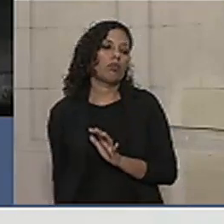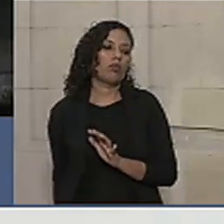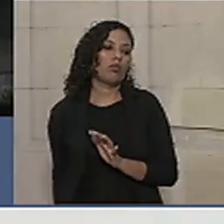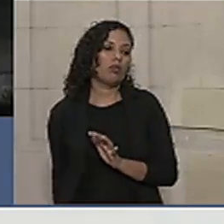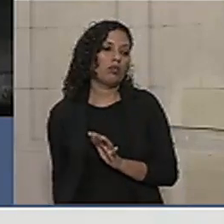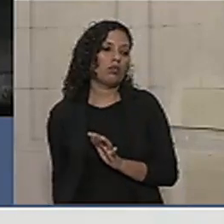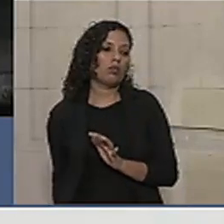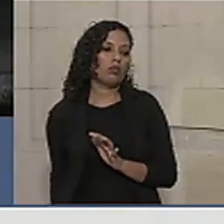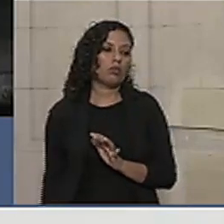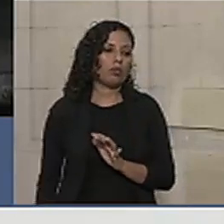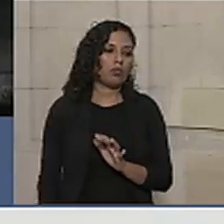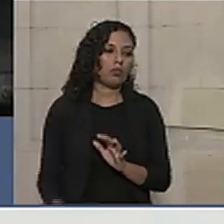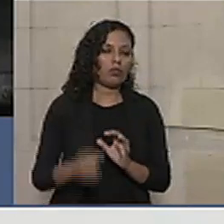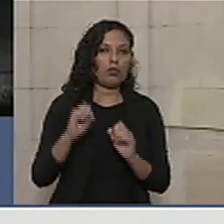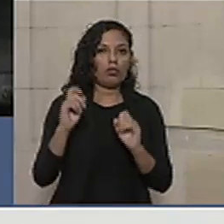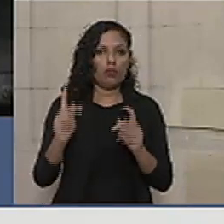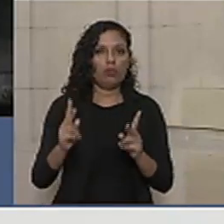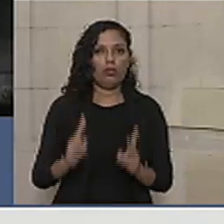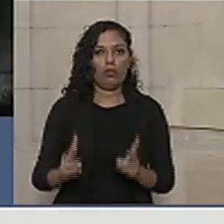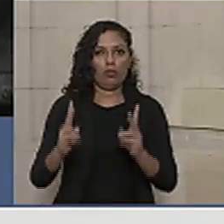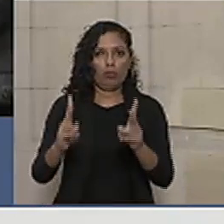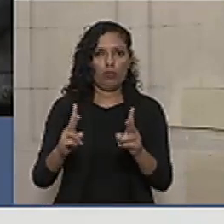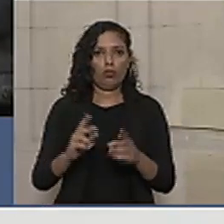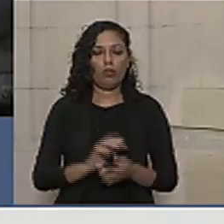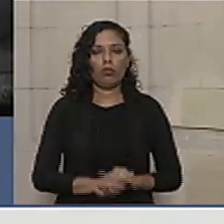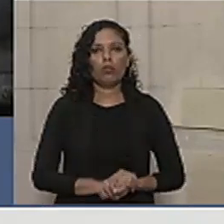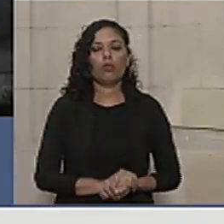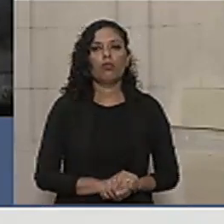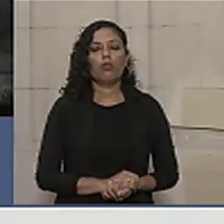Retiro a emenda. Ok, então segue.